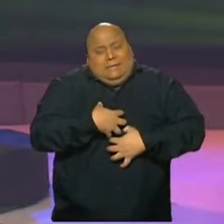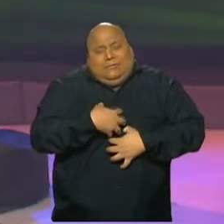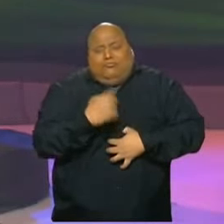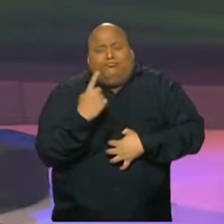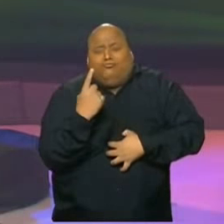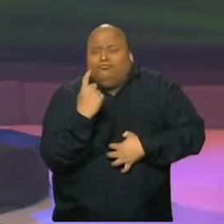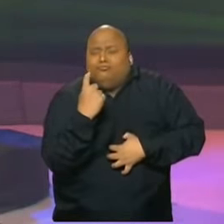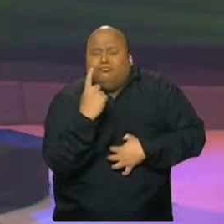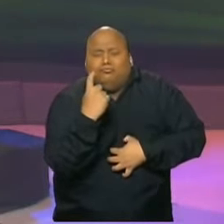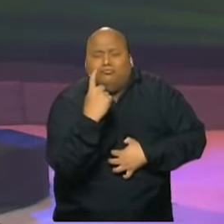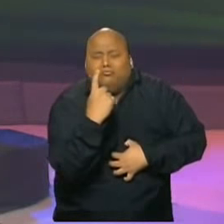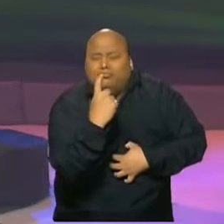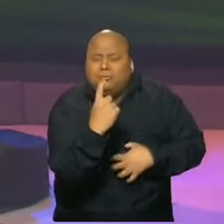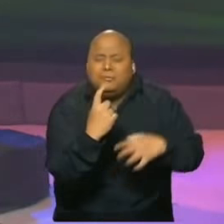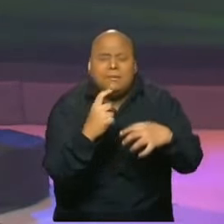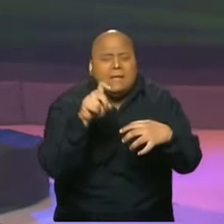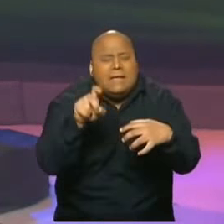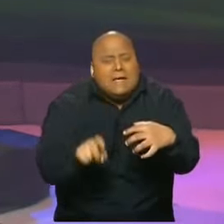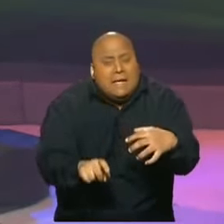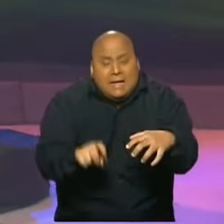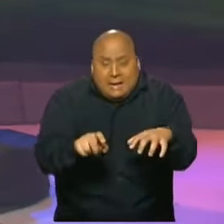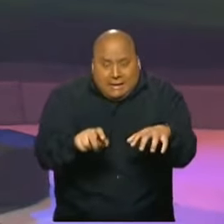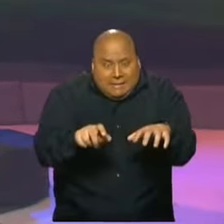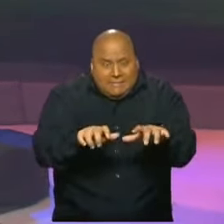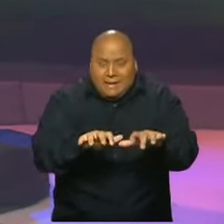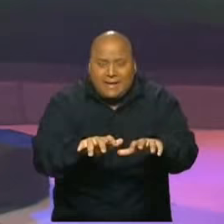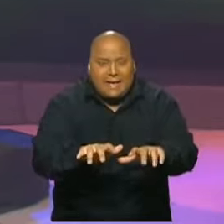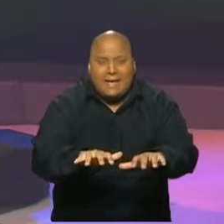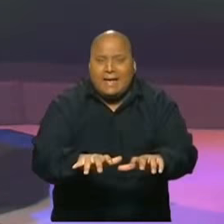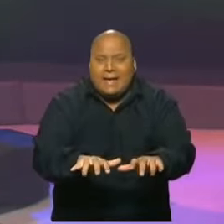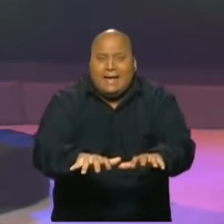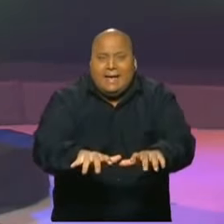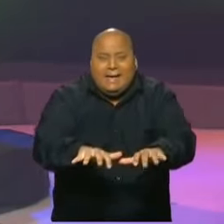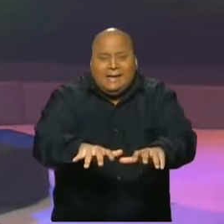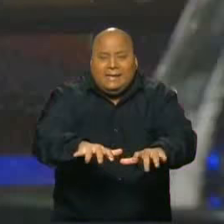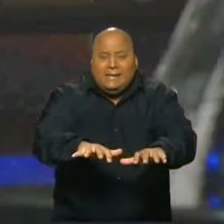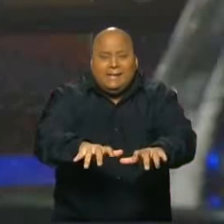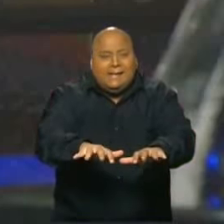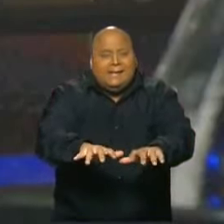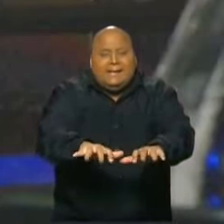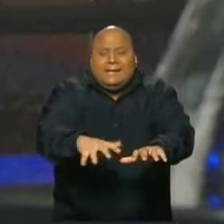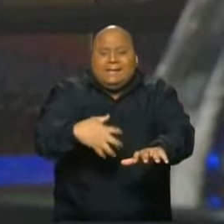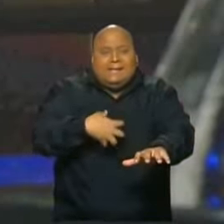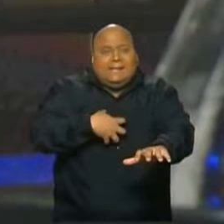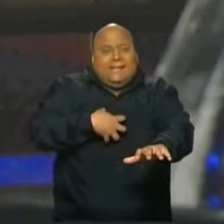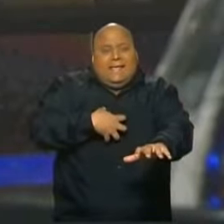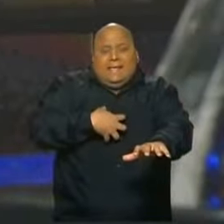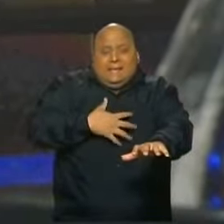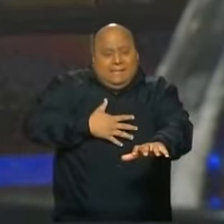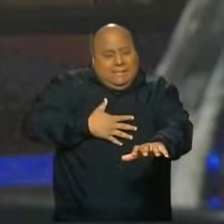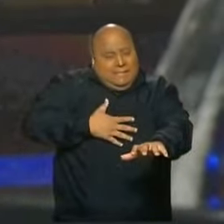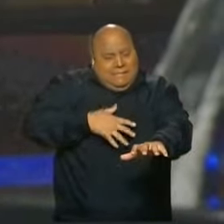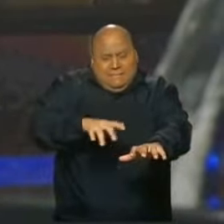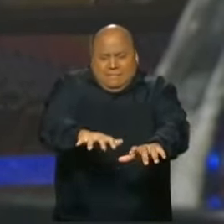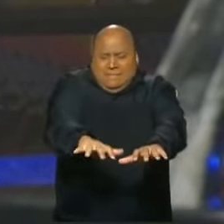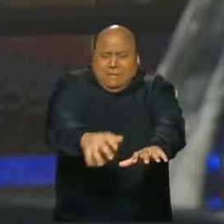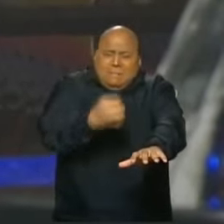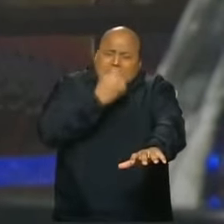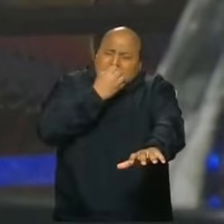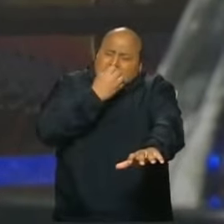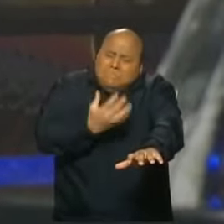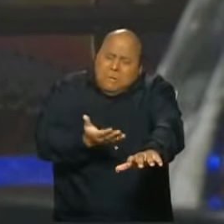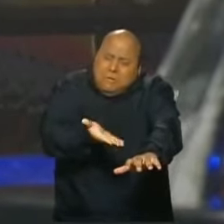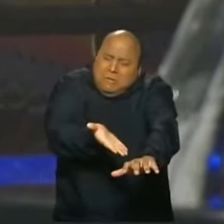Só mesmo o meu piano, meu velho e